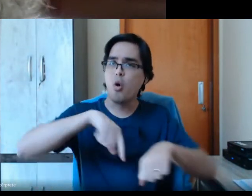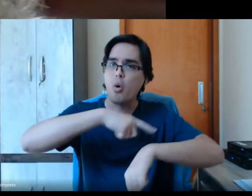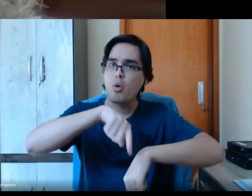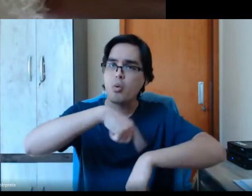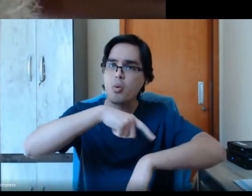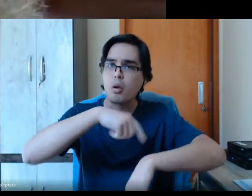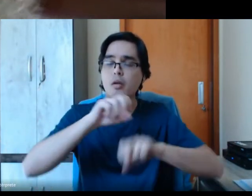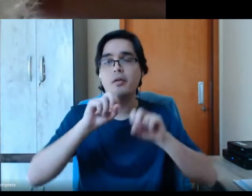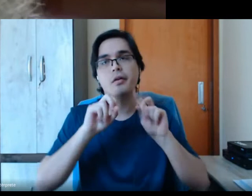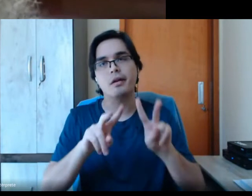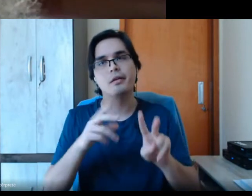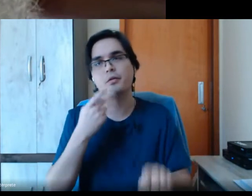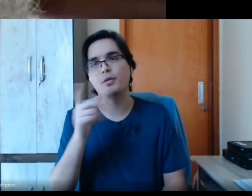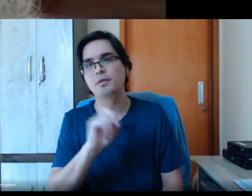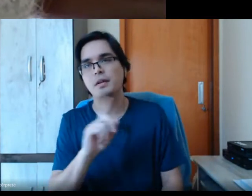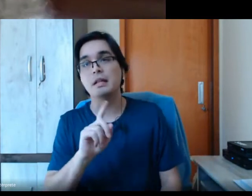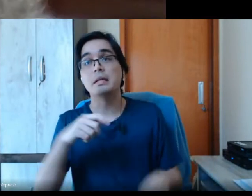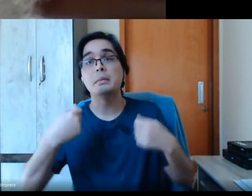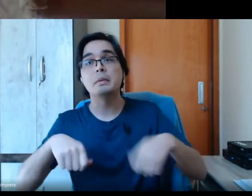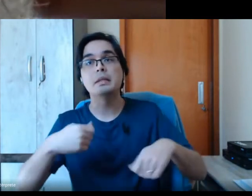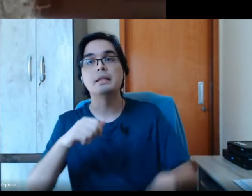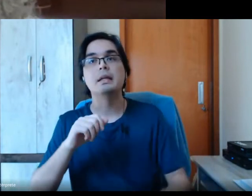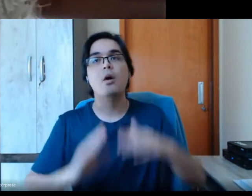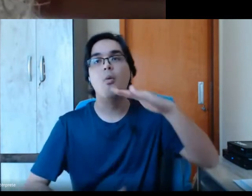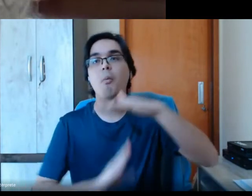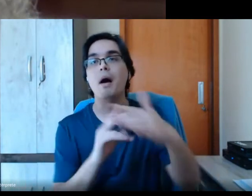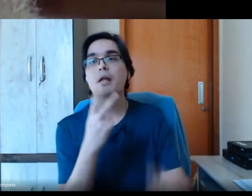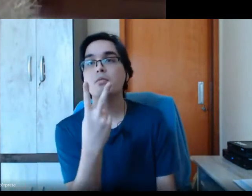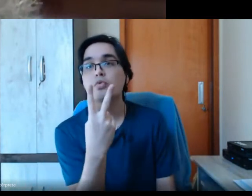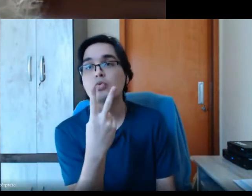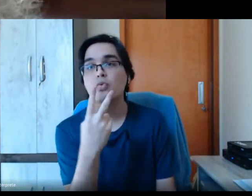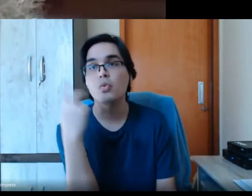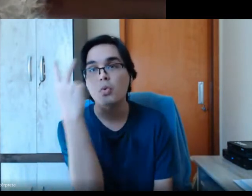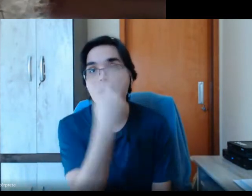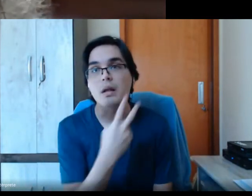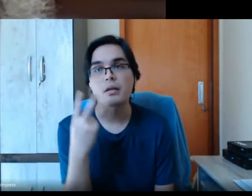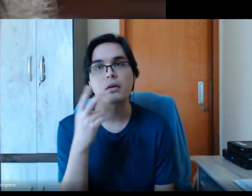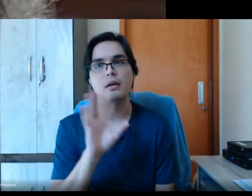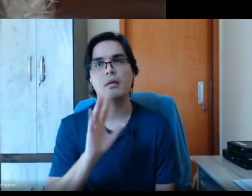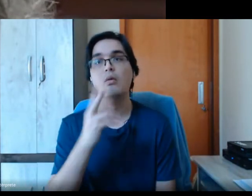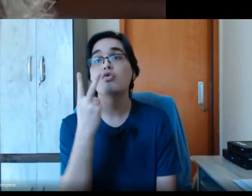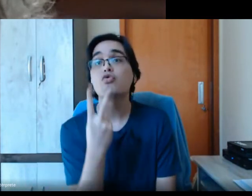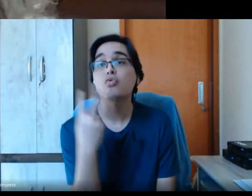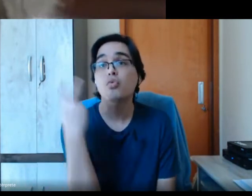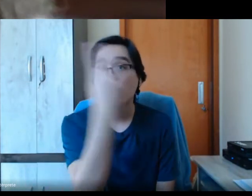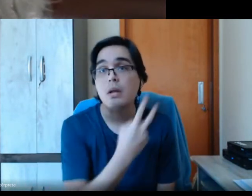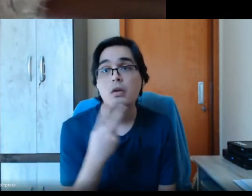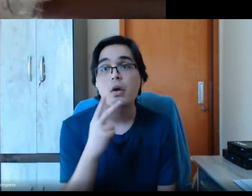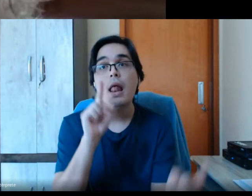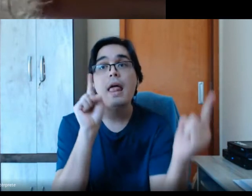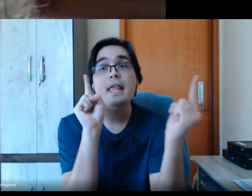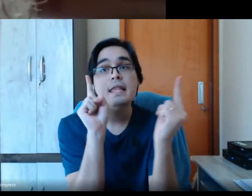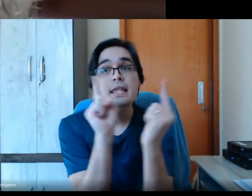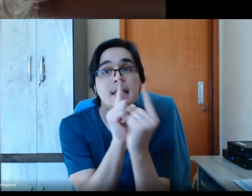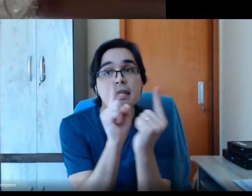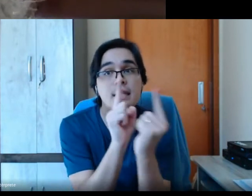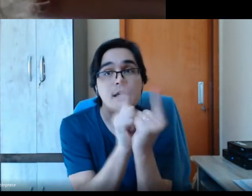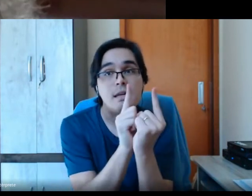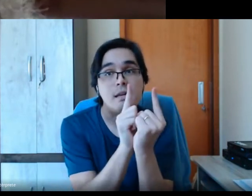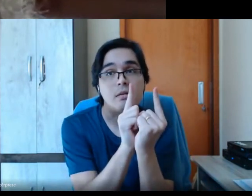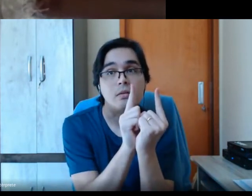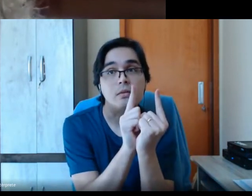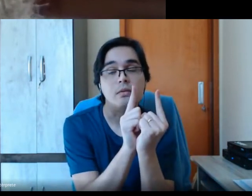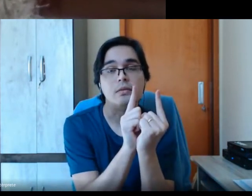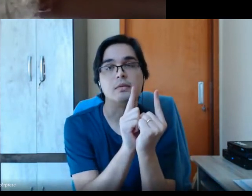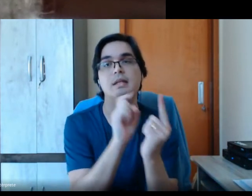8, 8, 8, 24, quantos créditos eles vão poder fazer durante essa semana, né? Então, a gente vai ter que pensar mesmo no tempo de dedicação